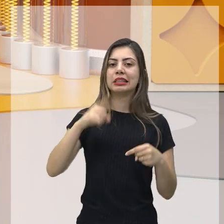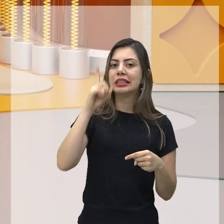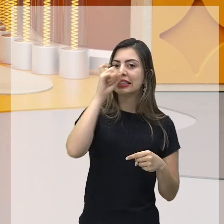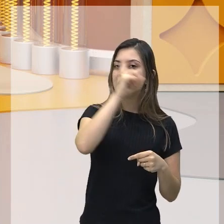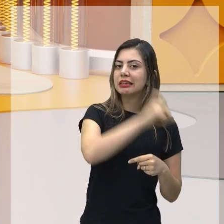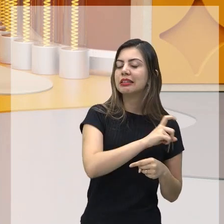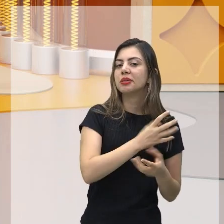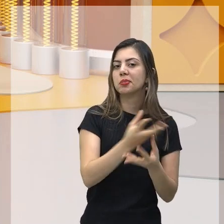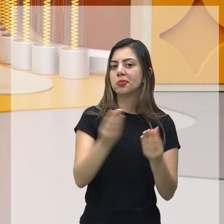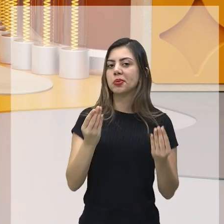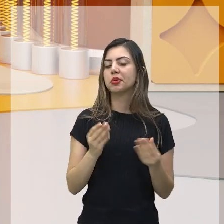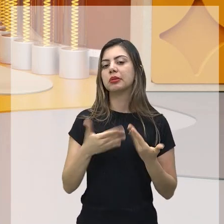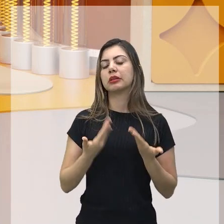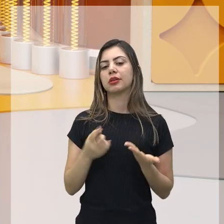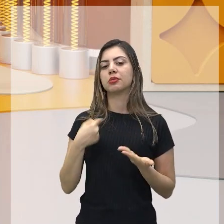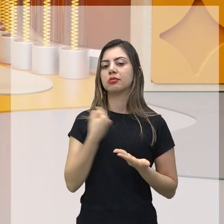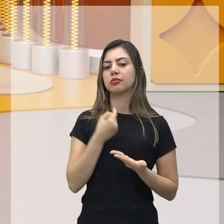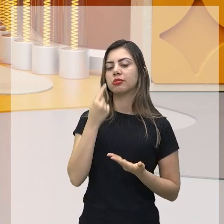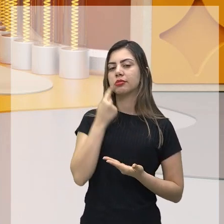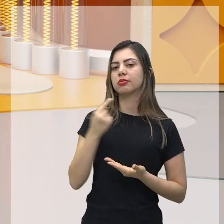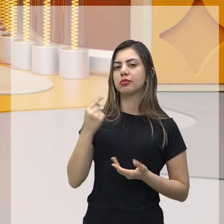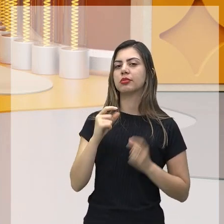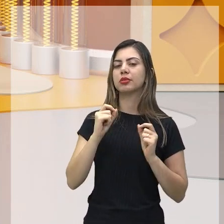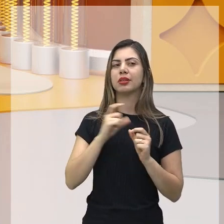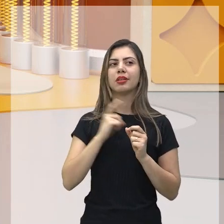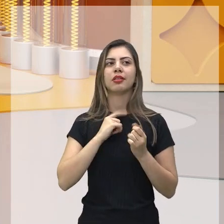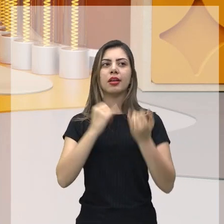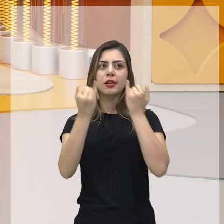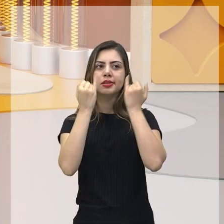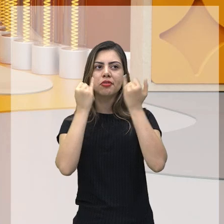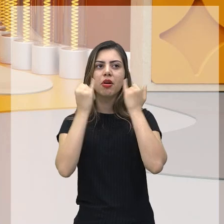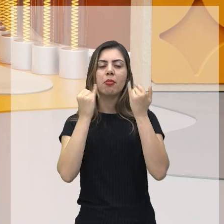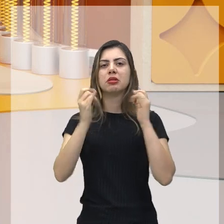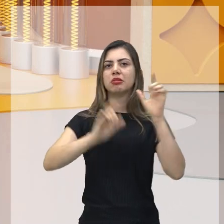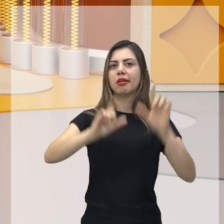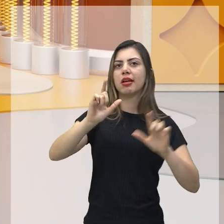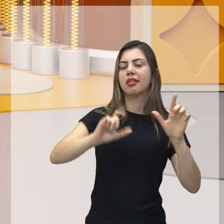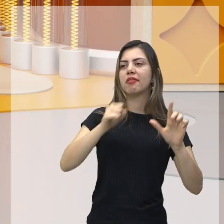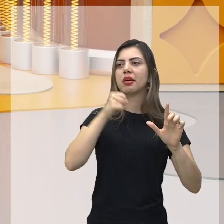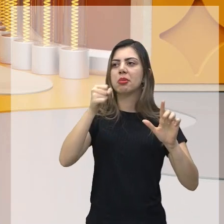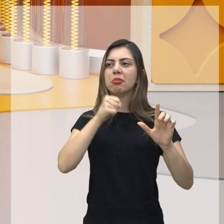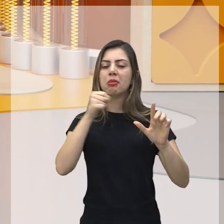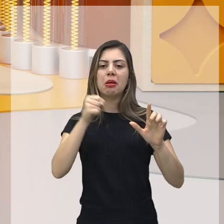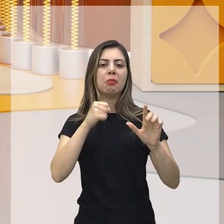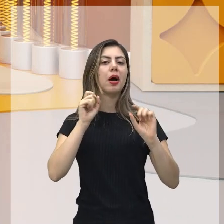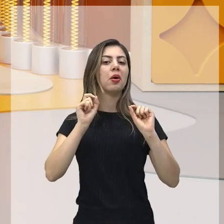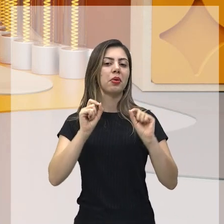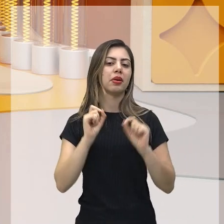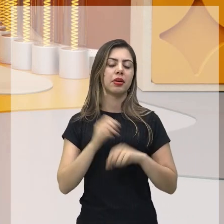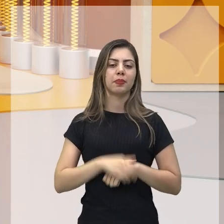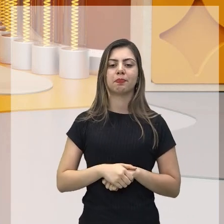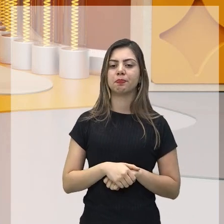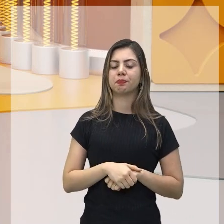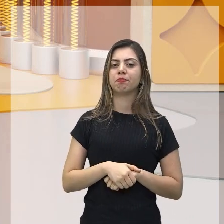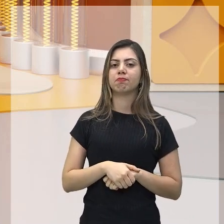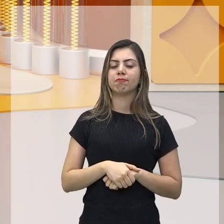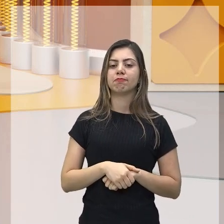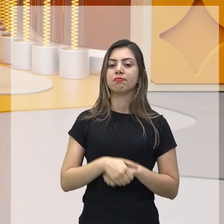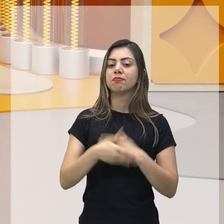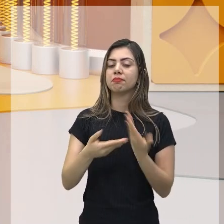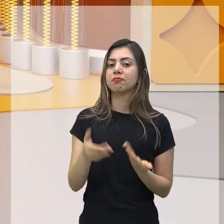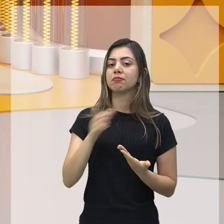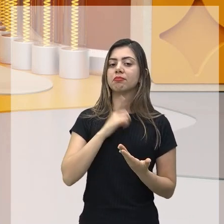À medida que a gente vê ainda durante nos noticiários e até mesmo nos jornais, a grande